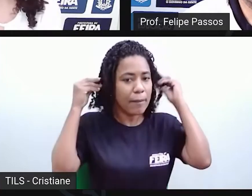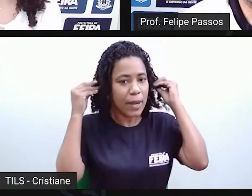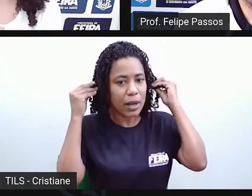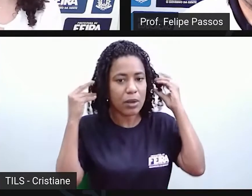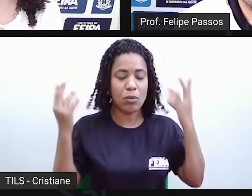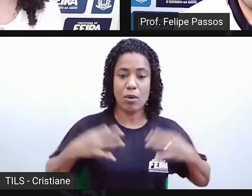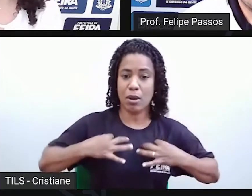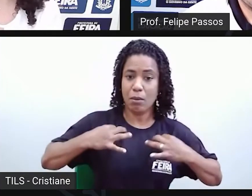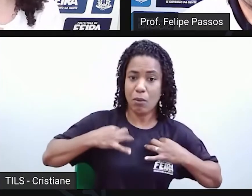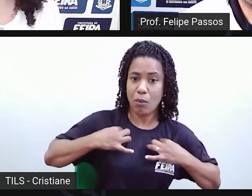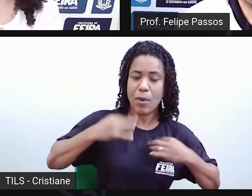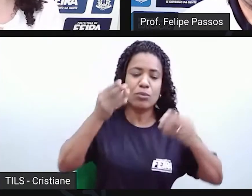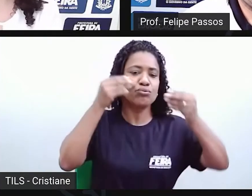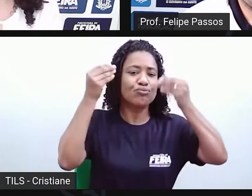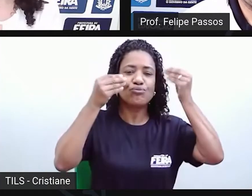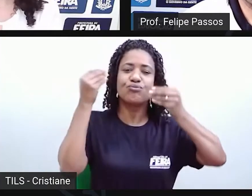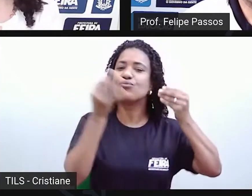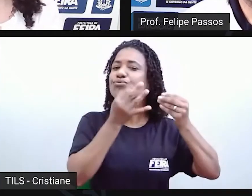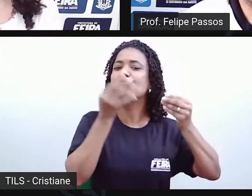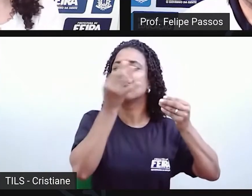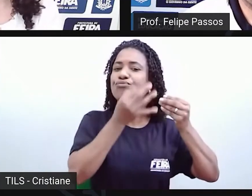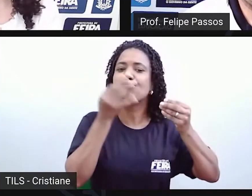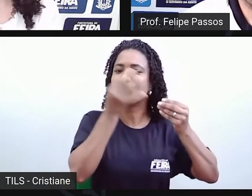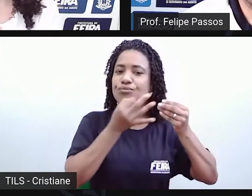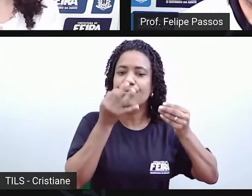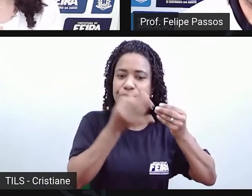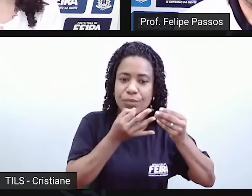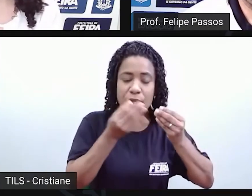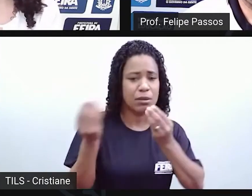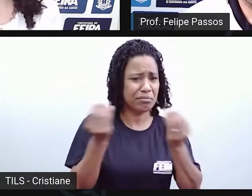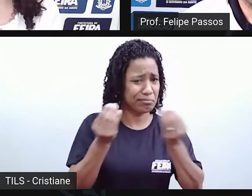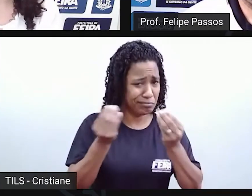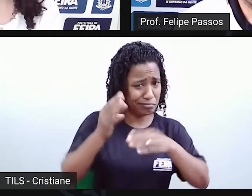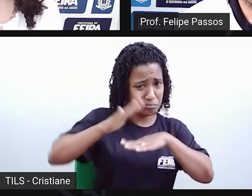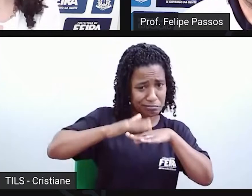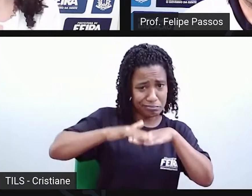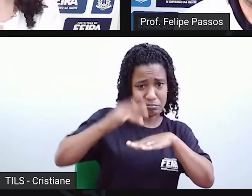qual maquiagem ela usa, qual batom que ela vai usar ou vai deixar